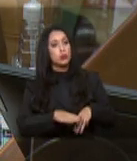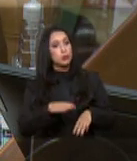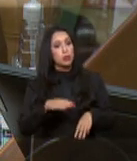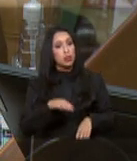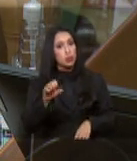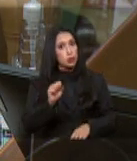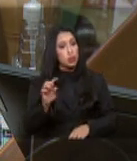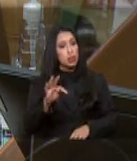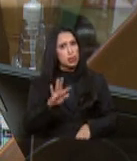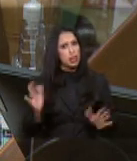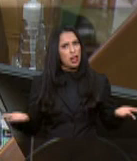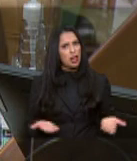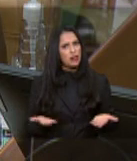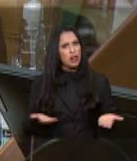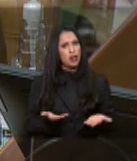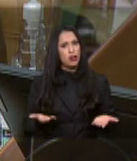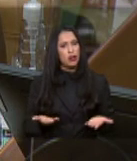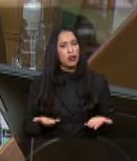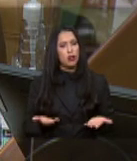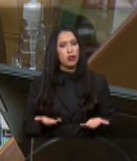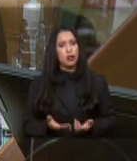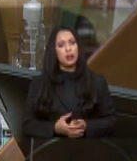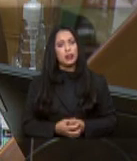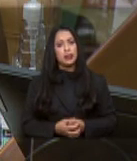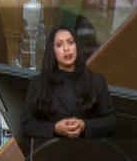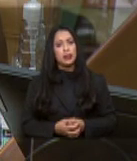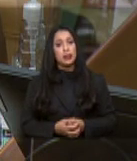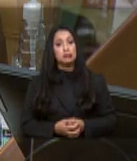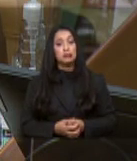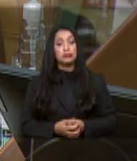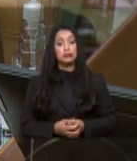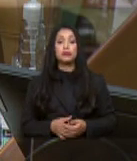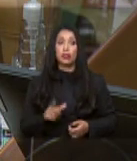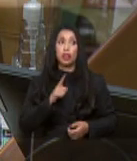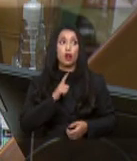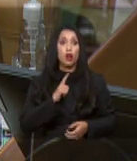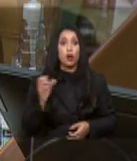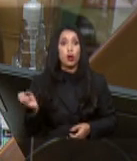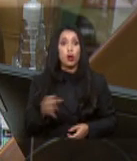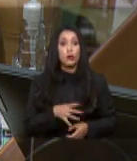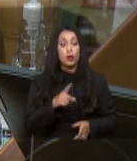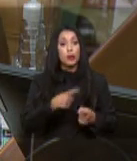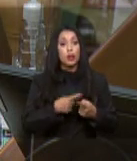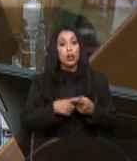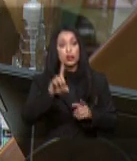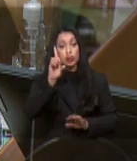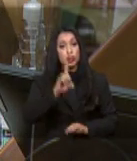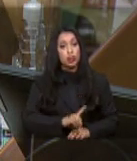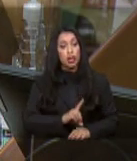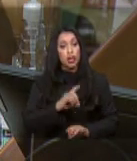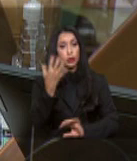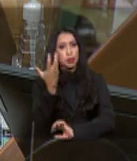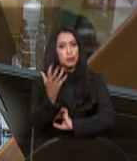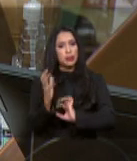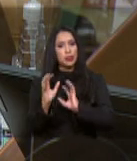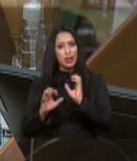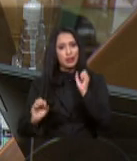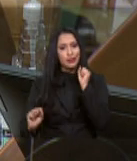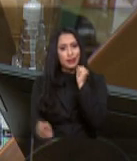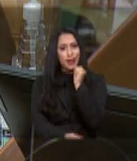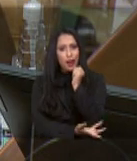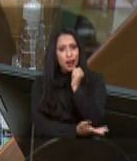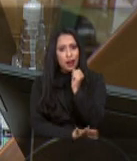Supremo Tribunal Federal agora uma novidade, e uma novidade porque o direito ambiental tomou vulto e importância maior nos últimos